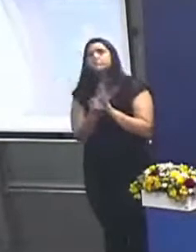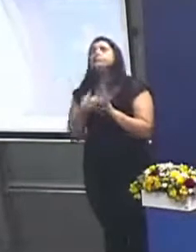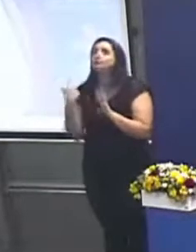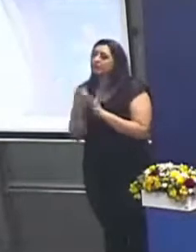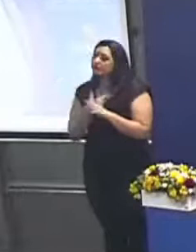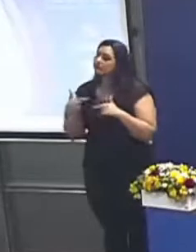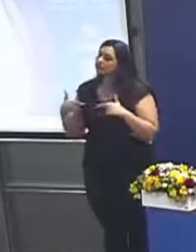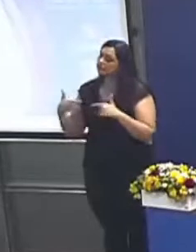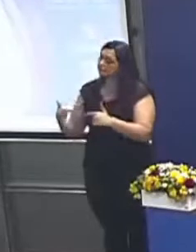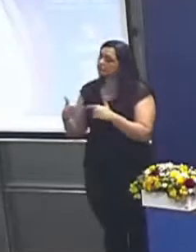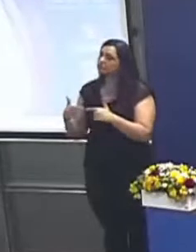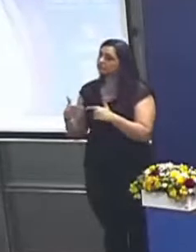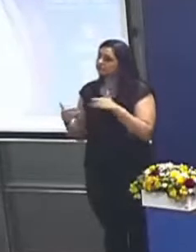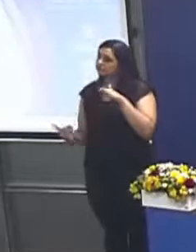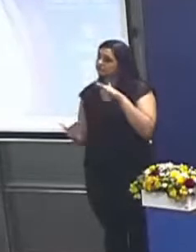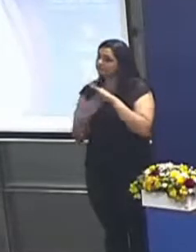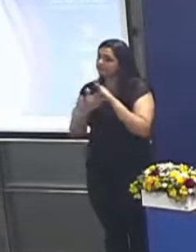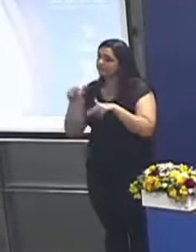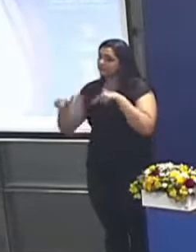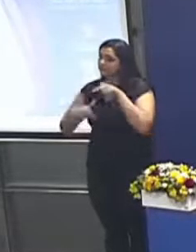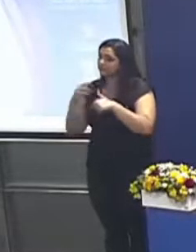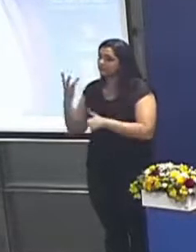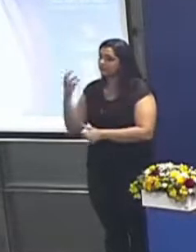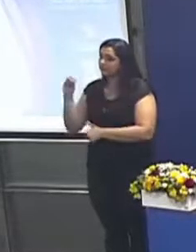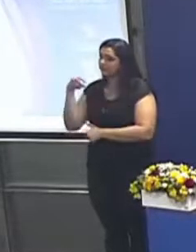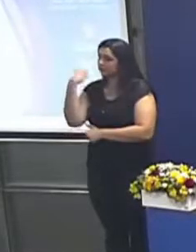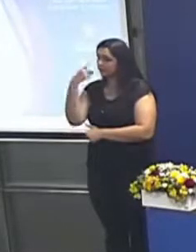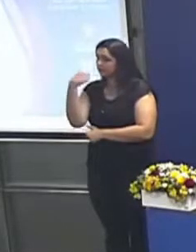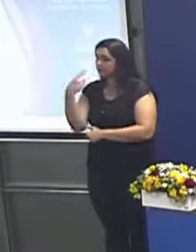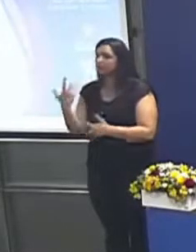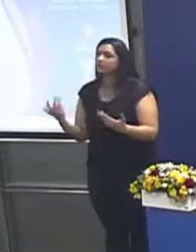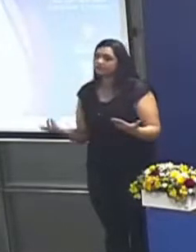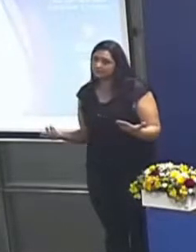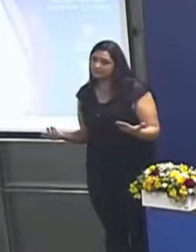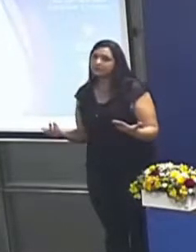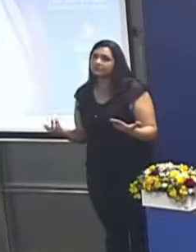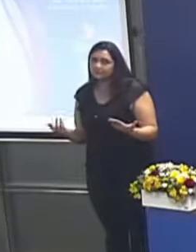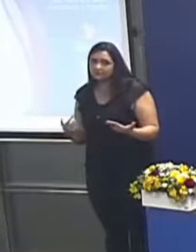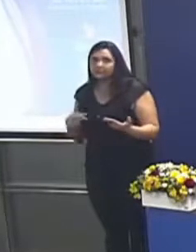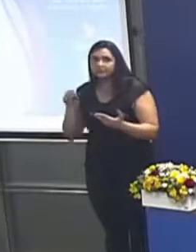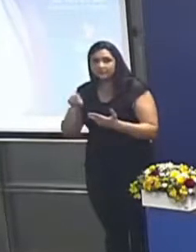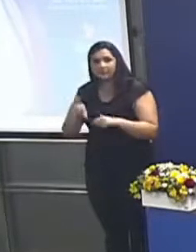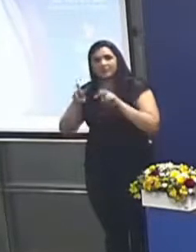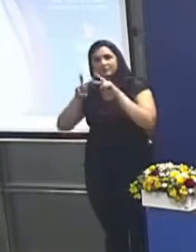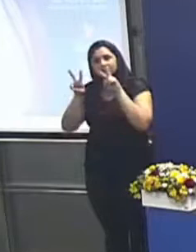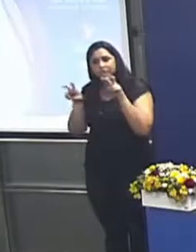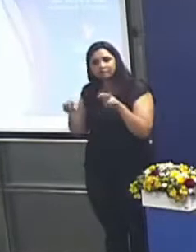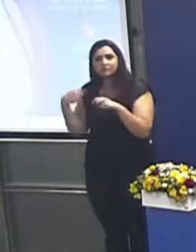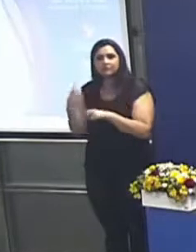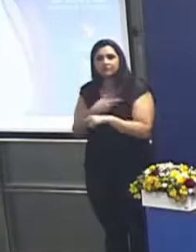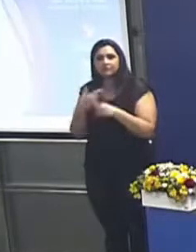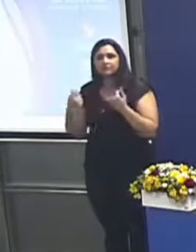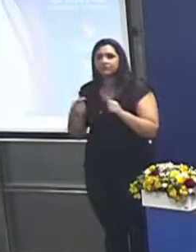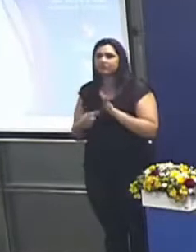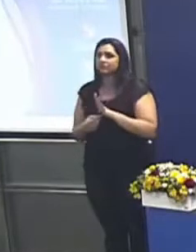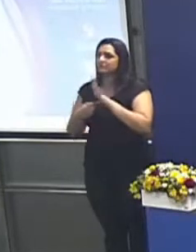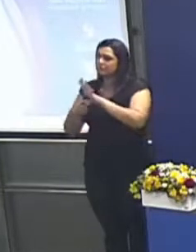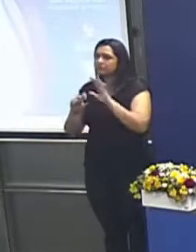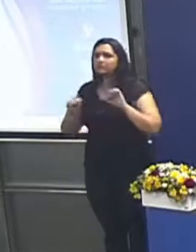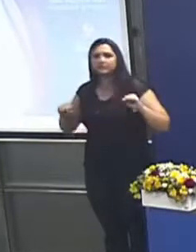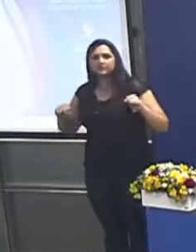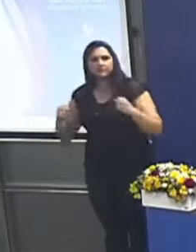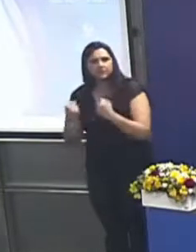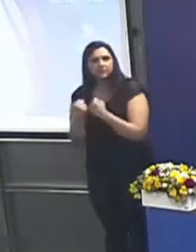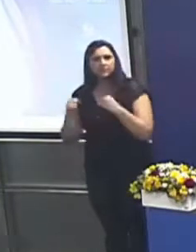nossa luta por jornada máxima de 30 horas. Né? Essa é uma questão que precisamos destacar e